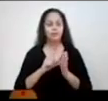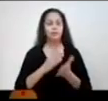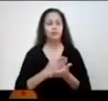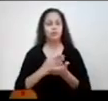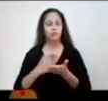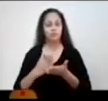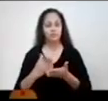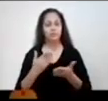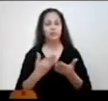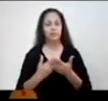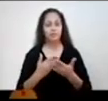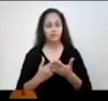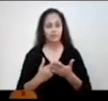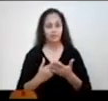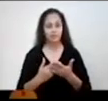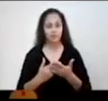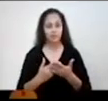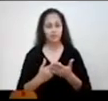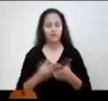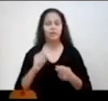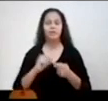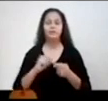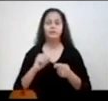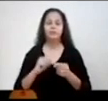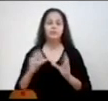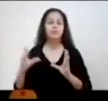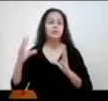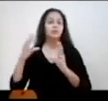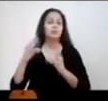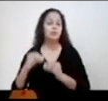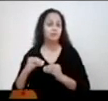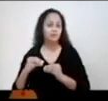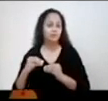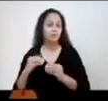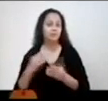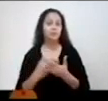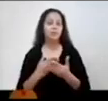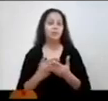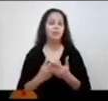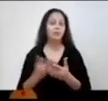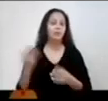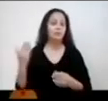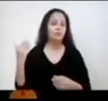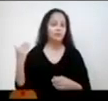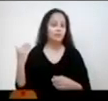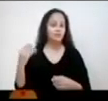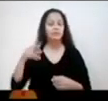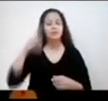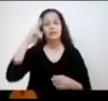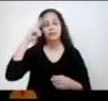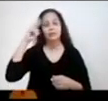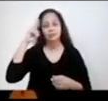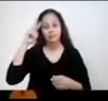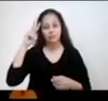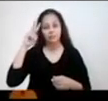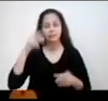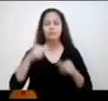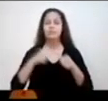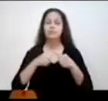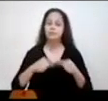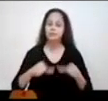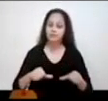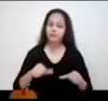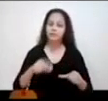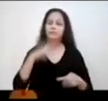Antes da gente começar a aula, vamos fazer uma pequena revisão do que foi tratado na aula passada. Lembrando que na aula passada nós